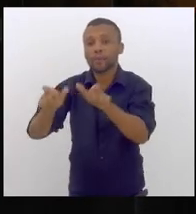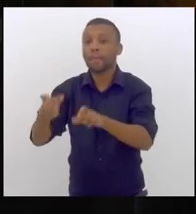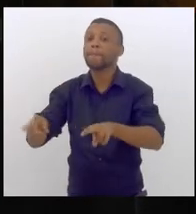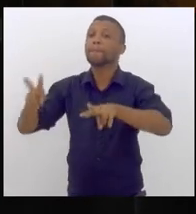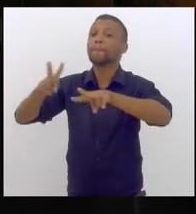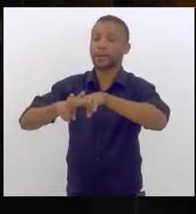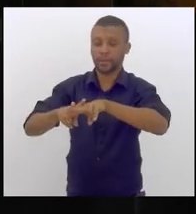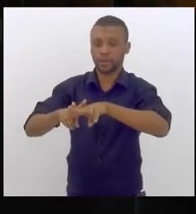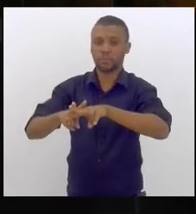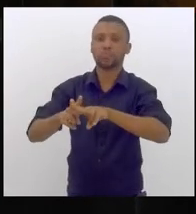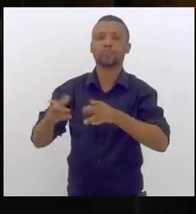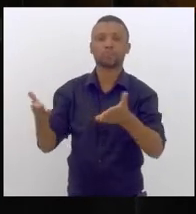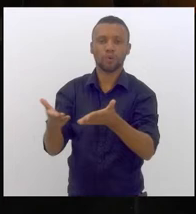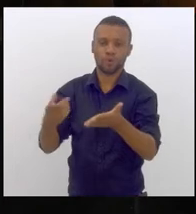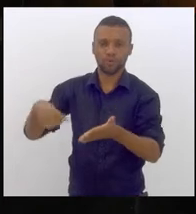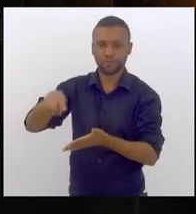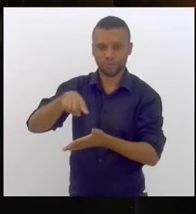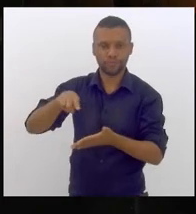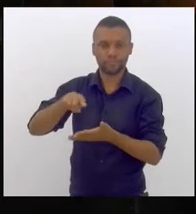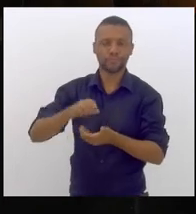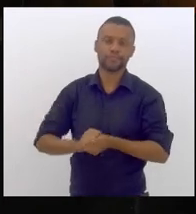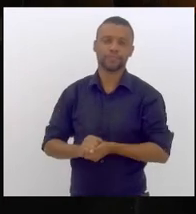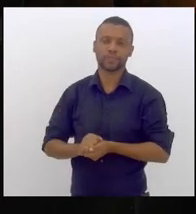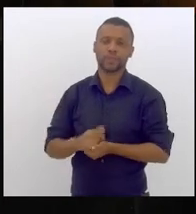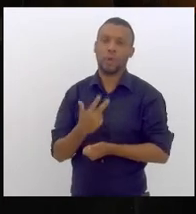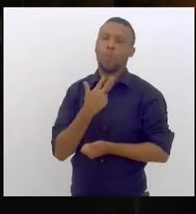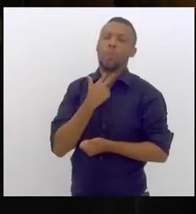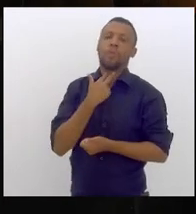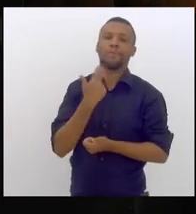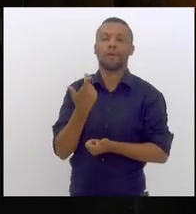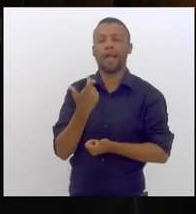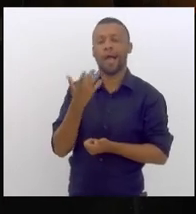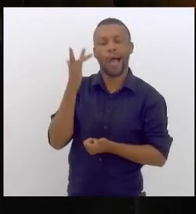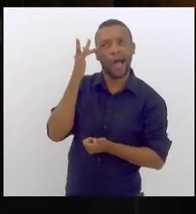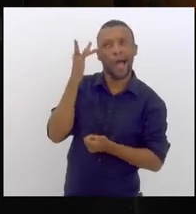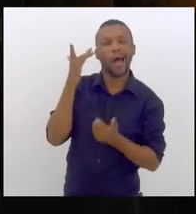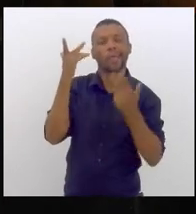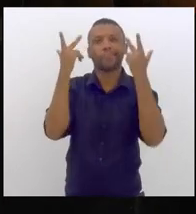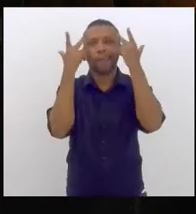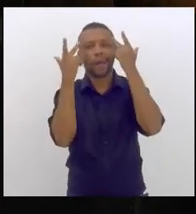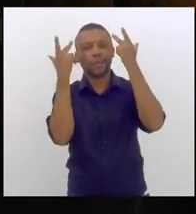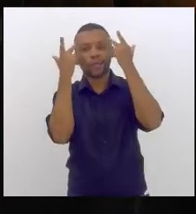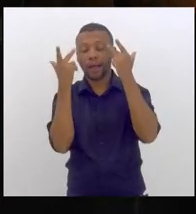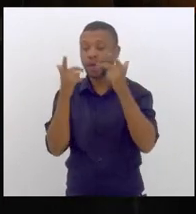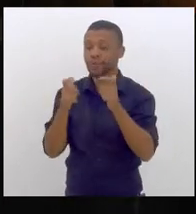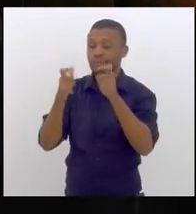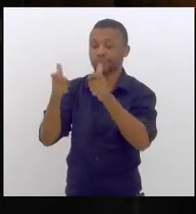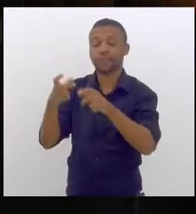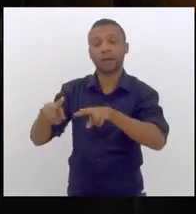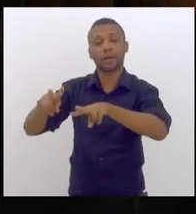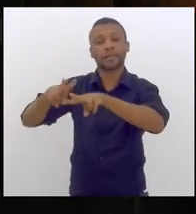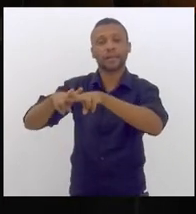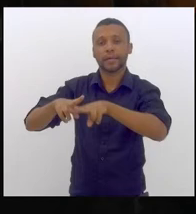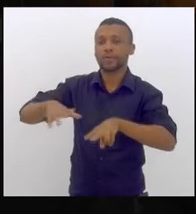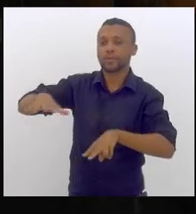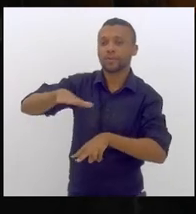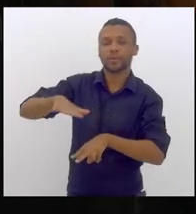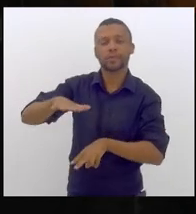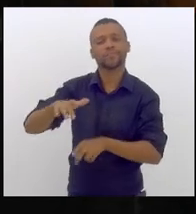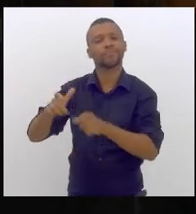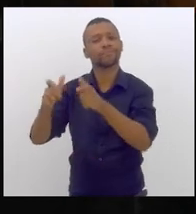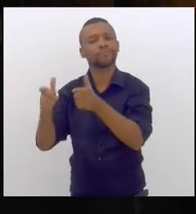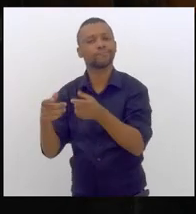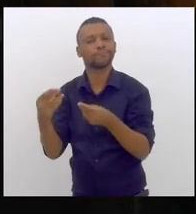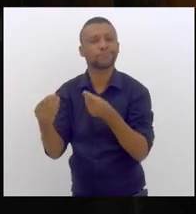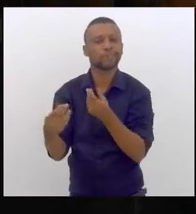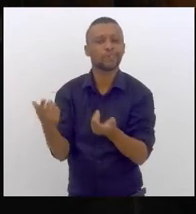estão privados de liberdade. Não podemos achar natural que os espaços de privação de liberdade sejam esses espaços